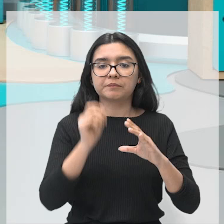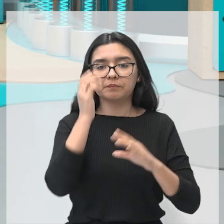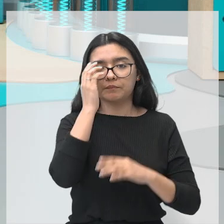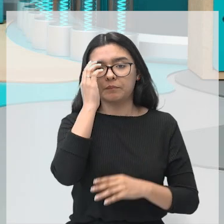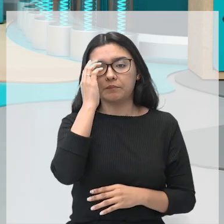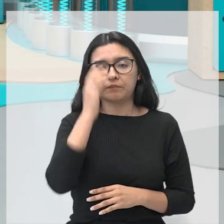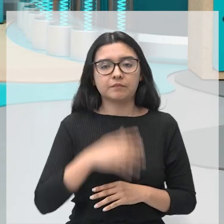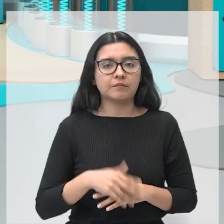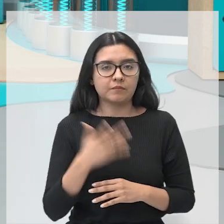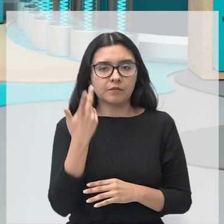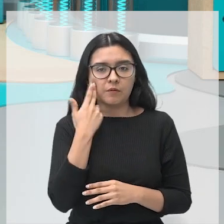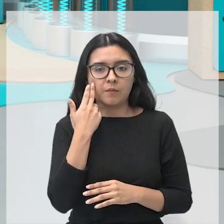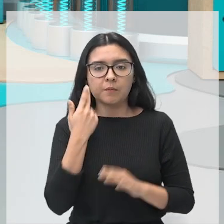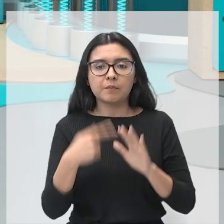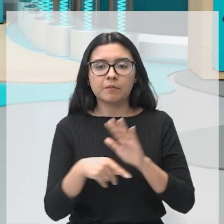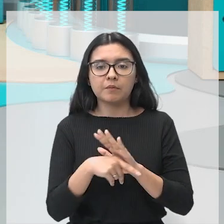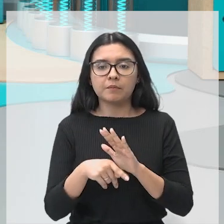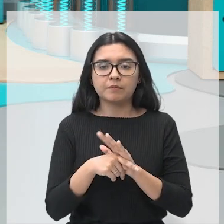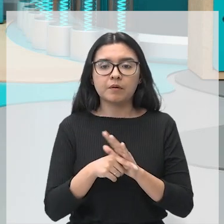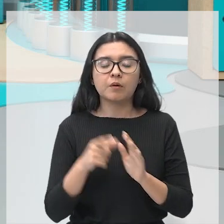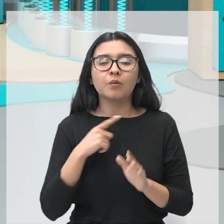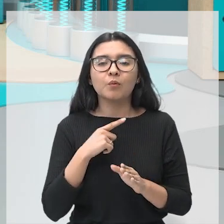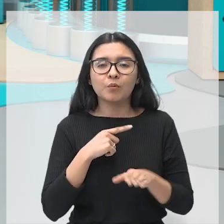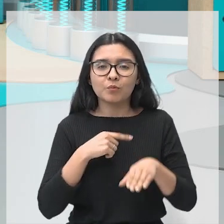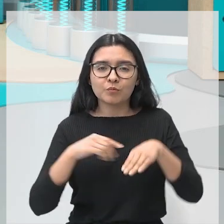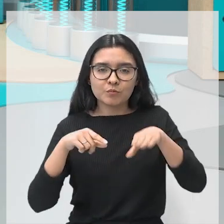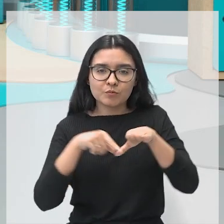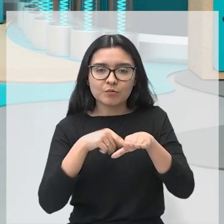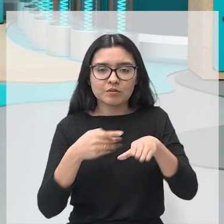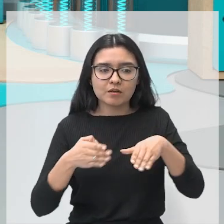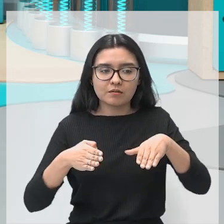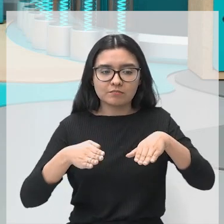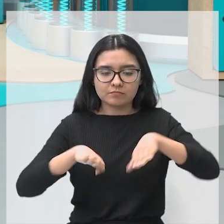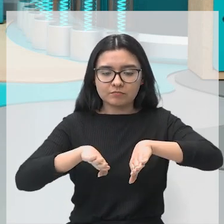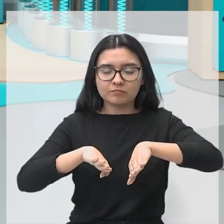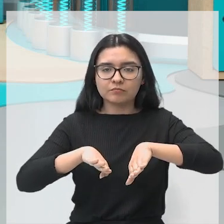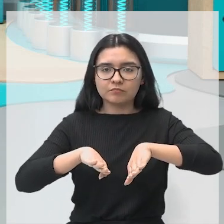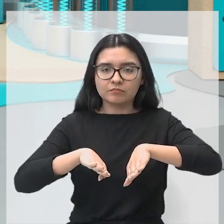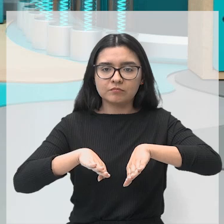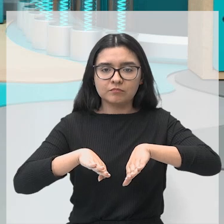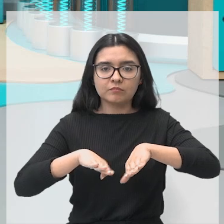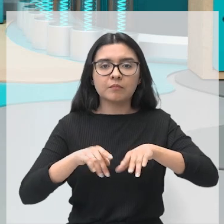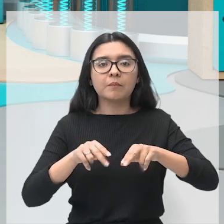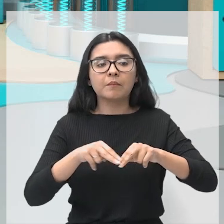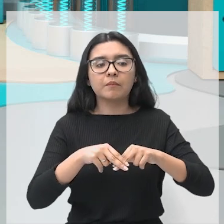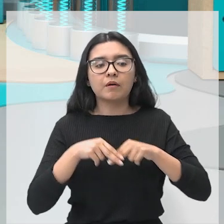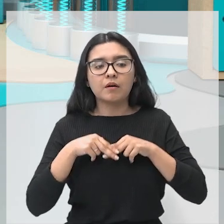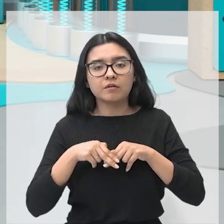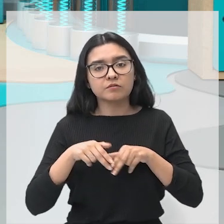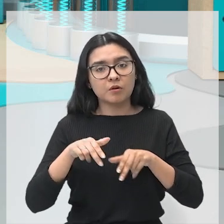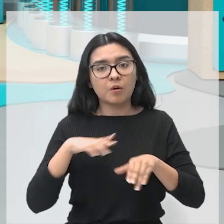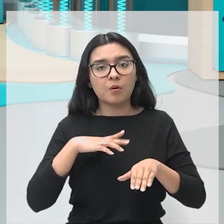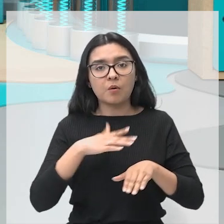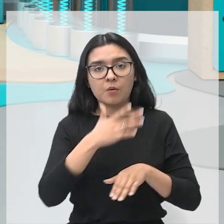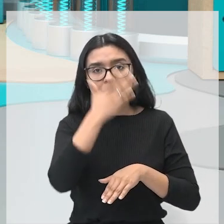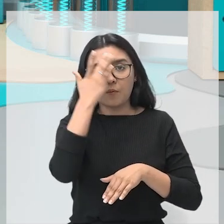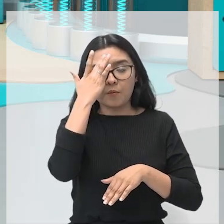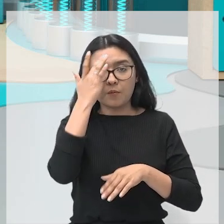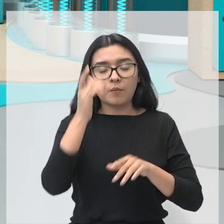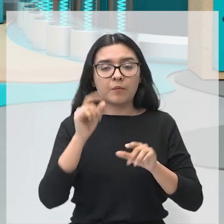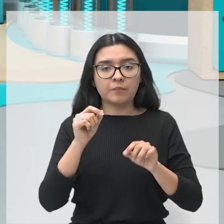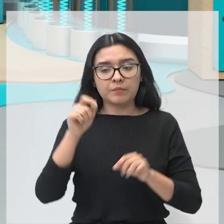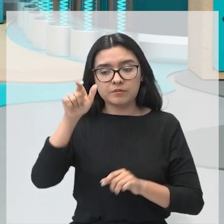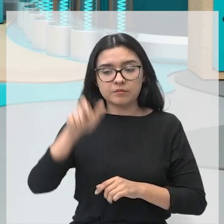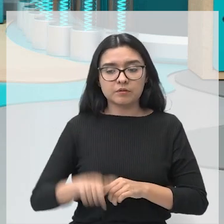como vou falar, comum dele, é quando o tênis começa a rasgar bem no cantinho ali. Isso porque o pé já está se projetando